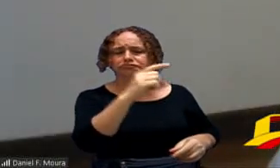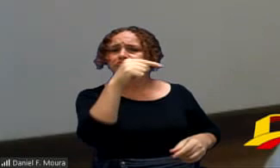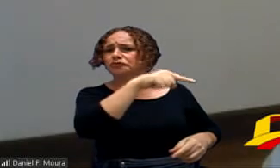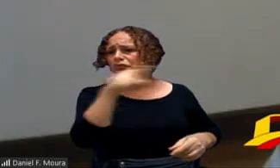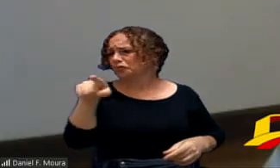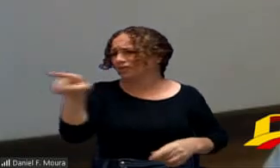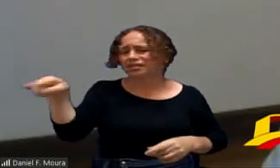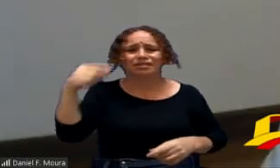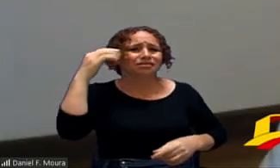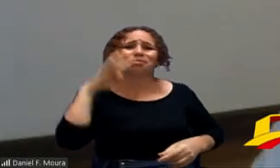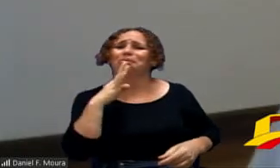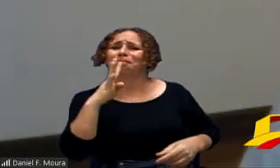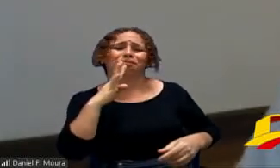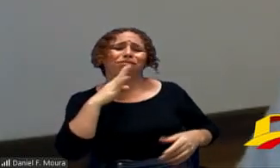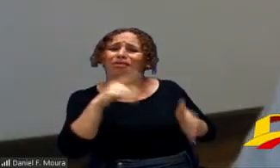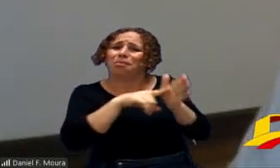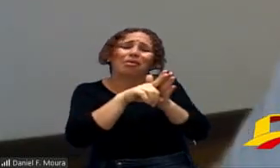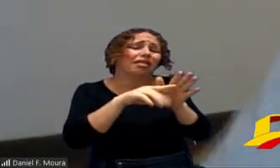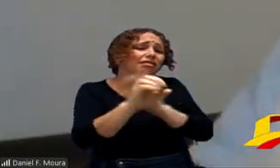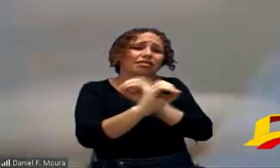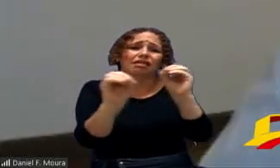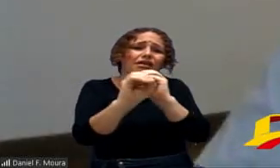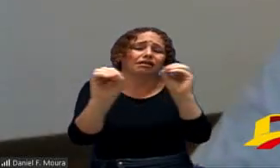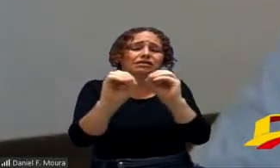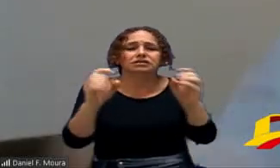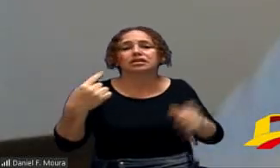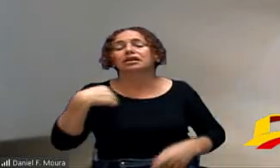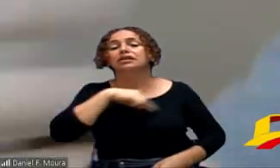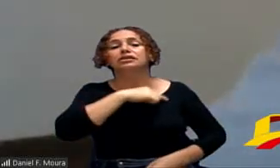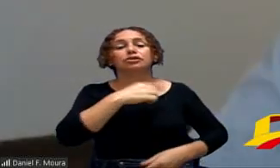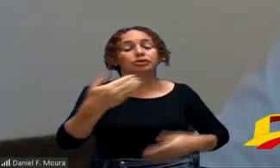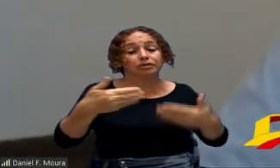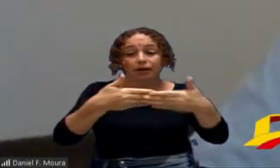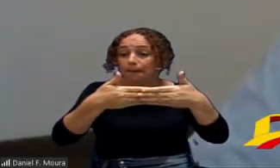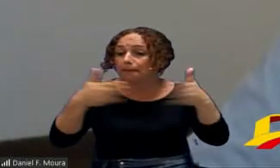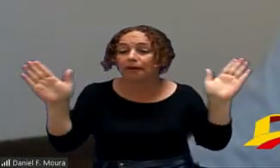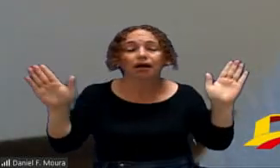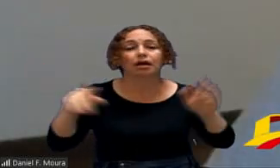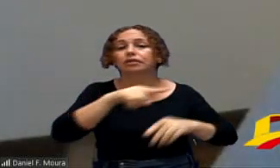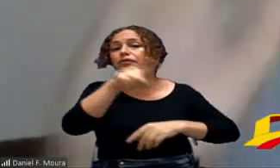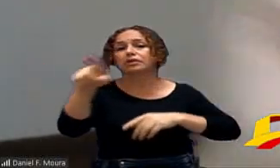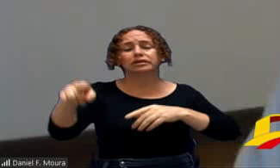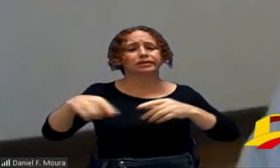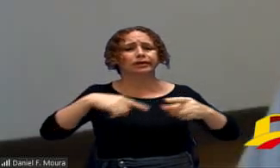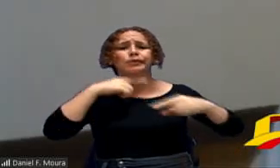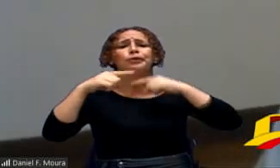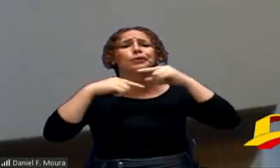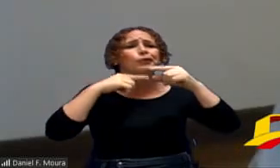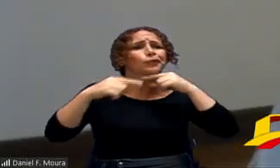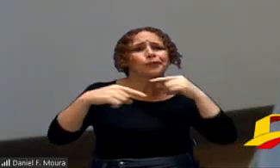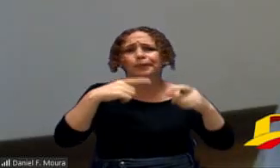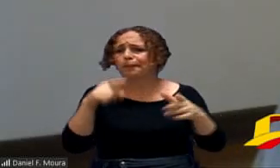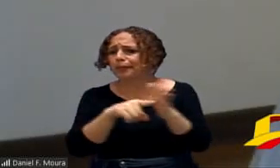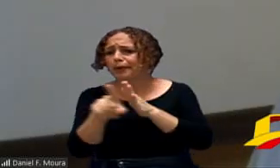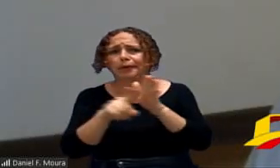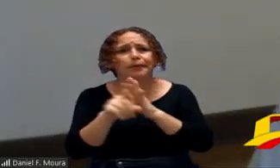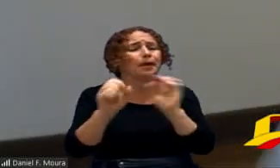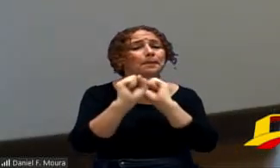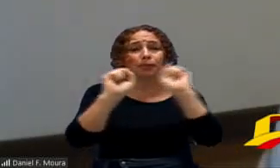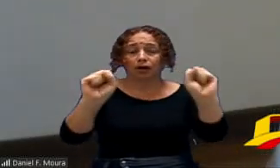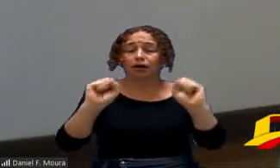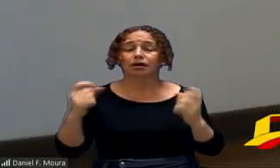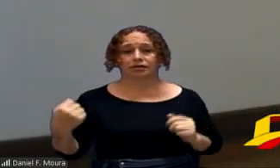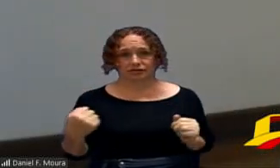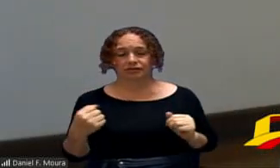vocês também não pesquisam sobre isso. Então, a gente é literalmente aberto, a gente está aberto para qualquer tipo de pergunta e dúvida. Elefantes não são sedados no transporte por